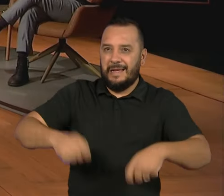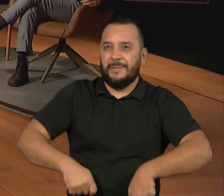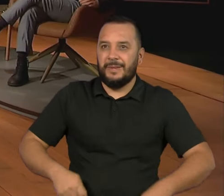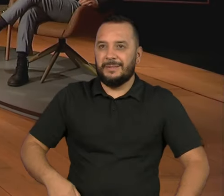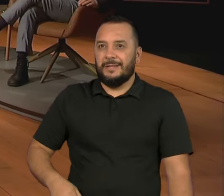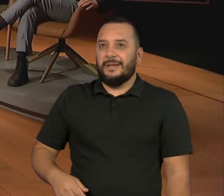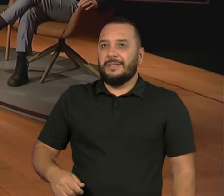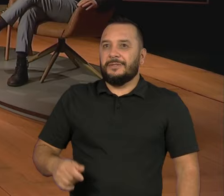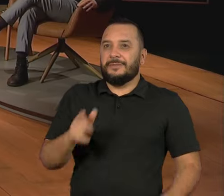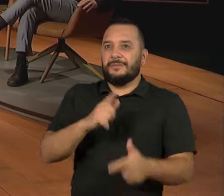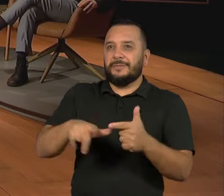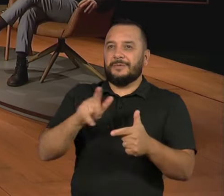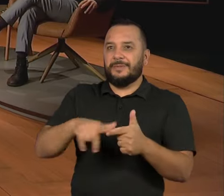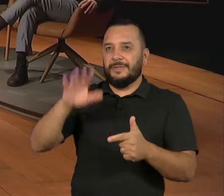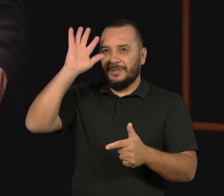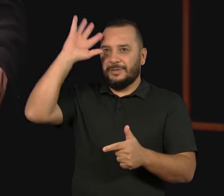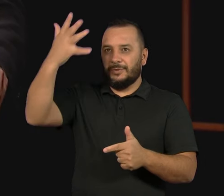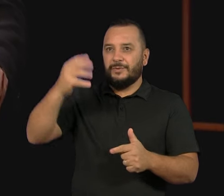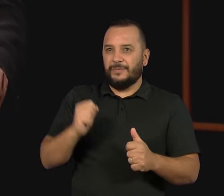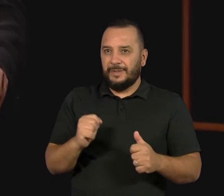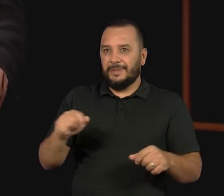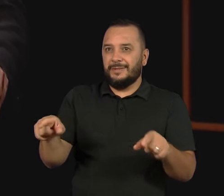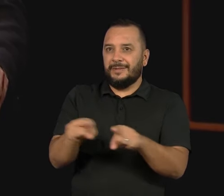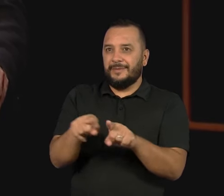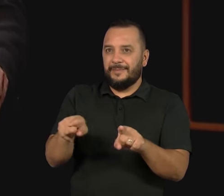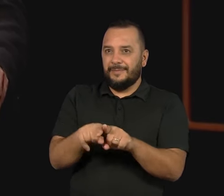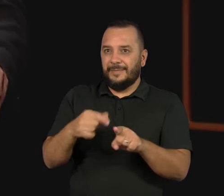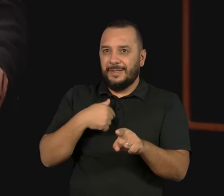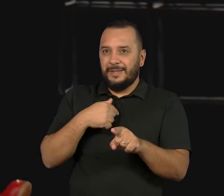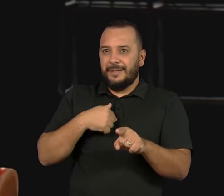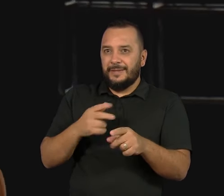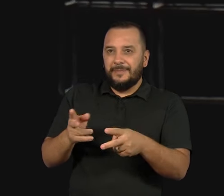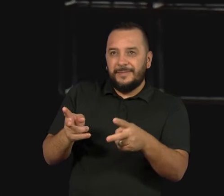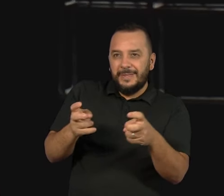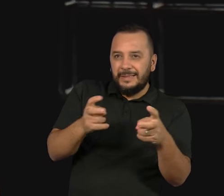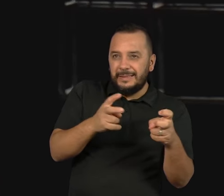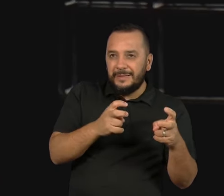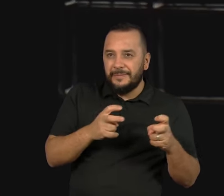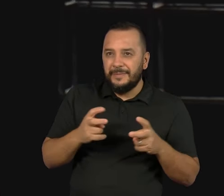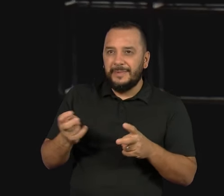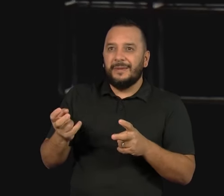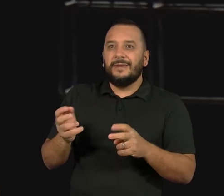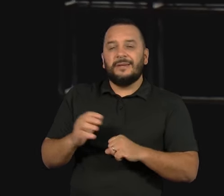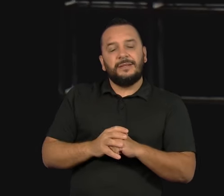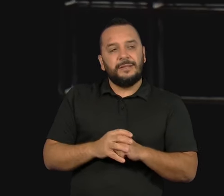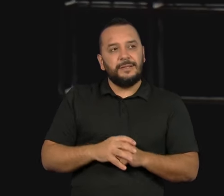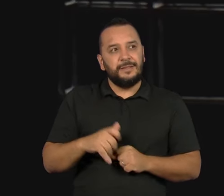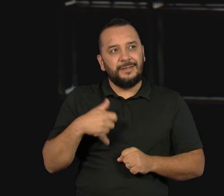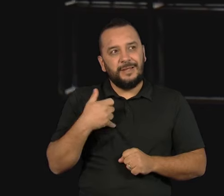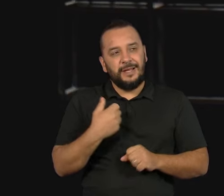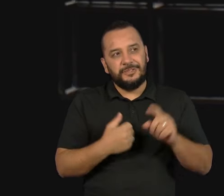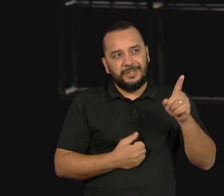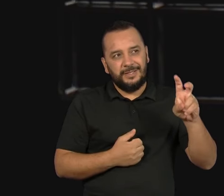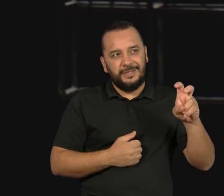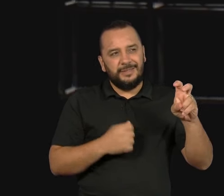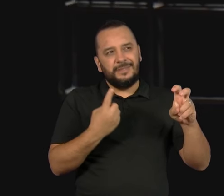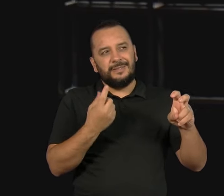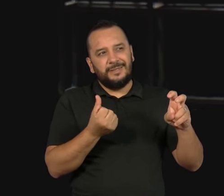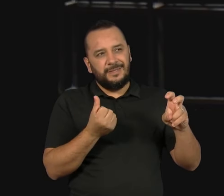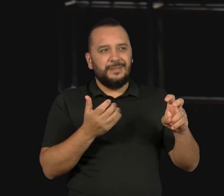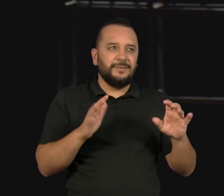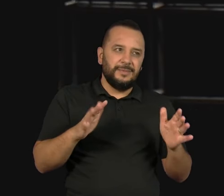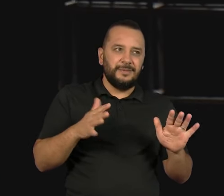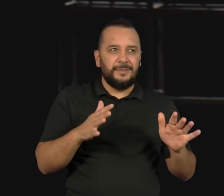enfrentar situações, reconhecer códigos. Aí, com 15, 16 anos por aí, você foi estudar